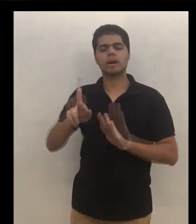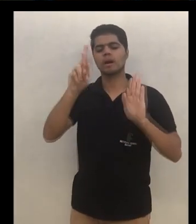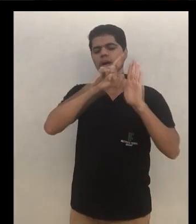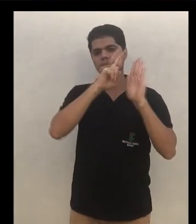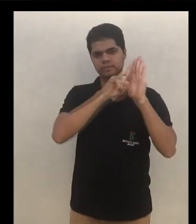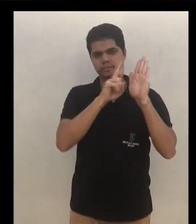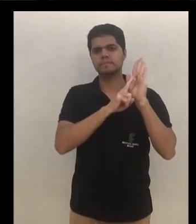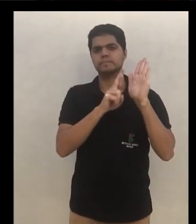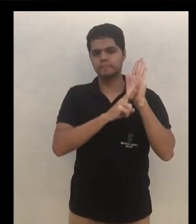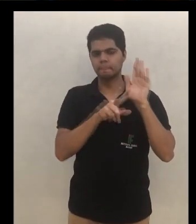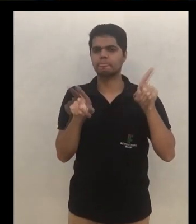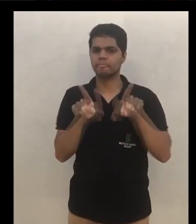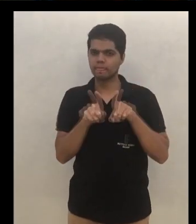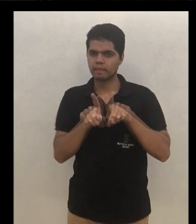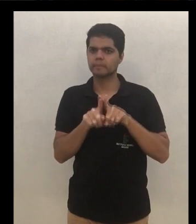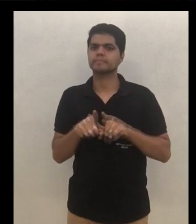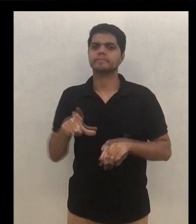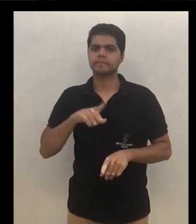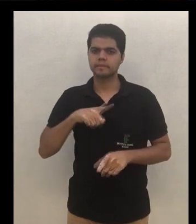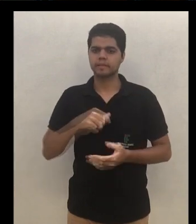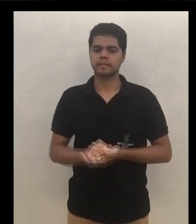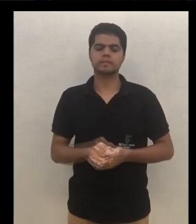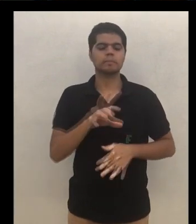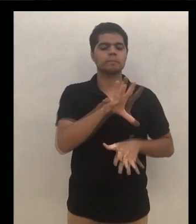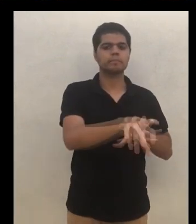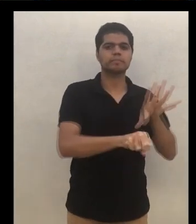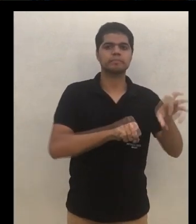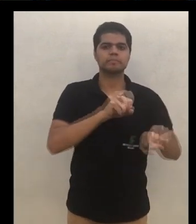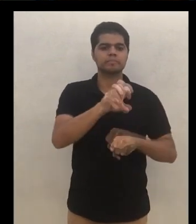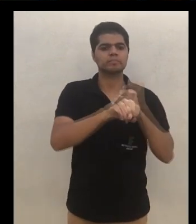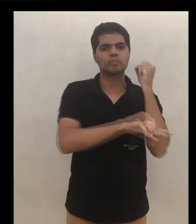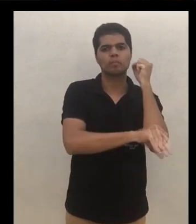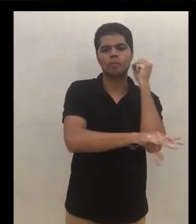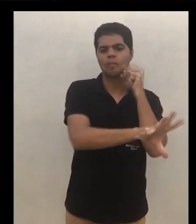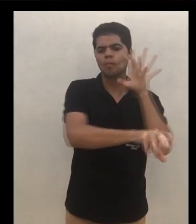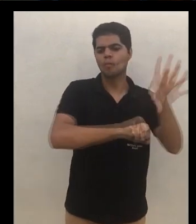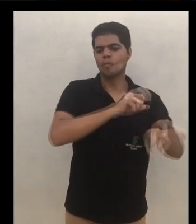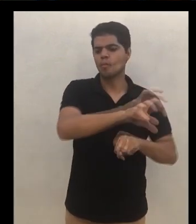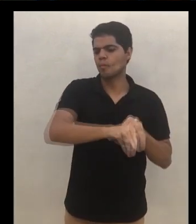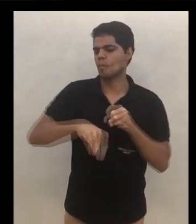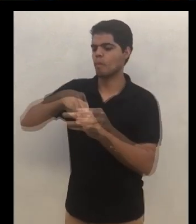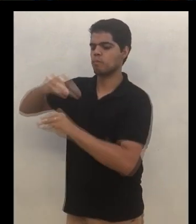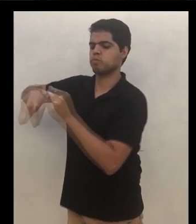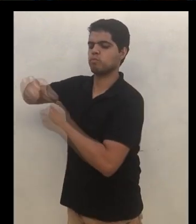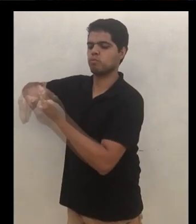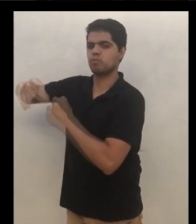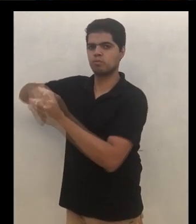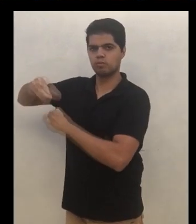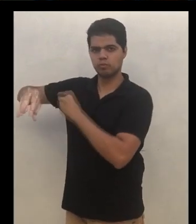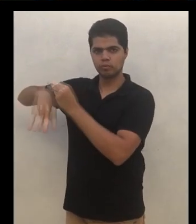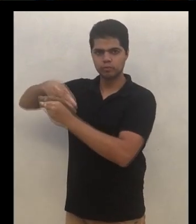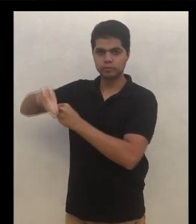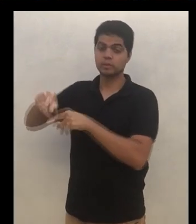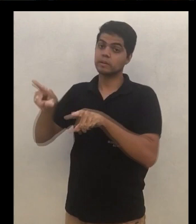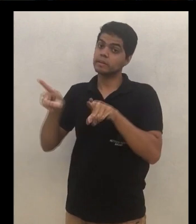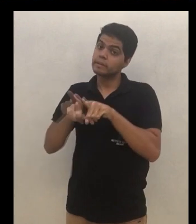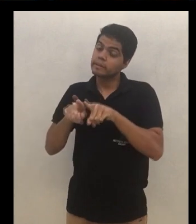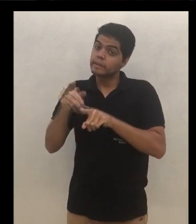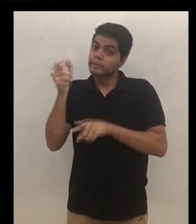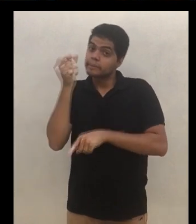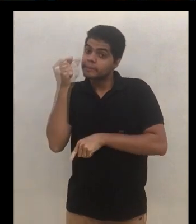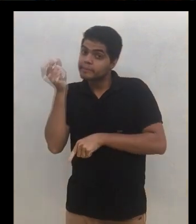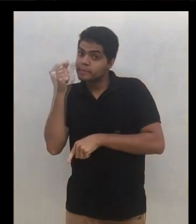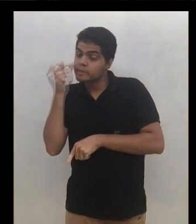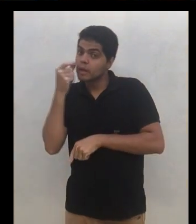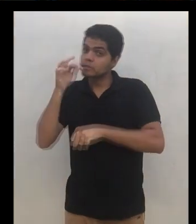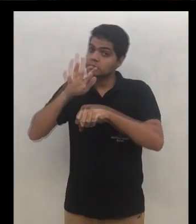instalações, a manipulação de dejetos, como eu já falei, devem ser levados para compostagem. E tomar cuidado, né, com a questão de contaminação das